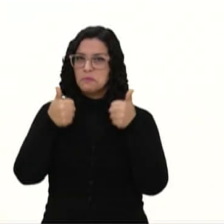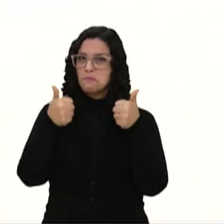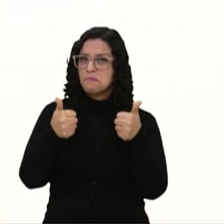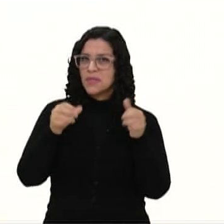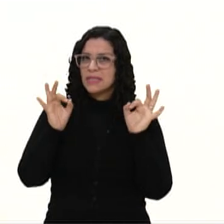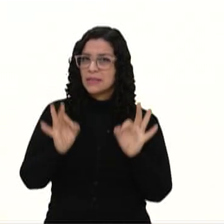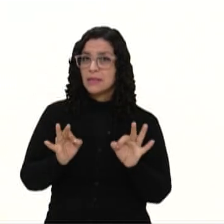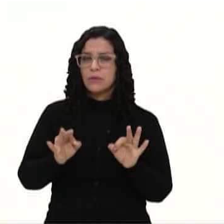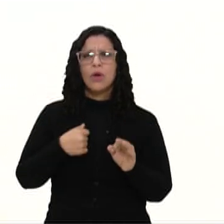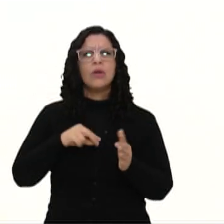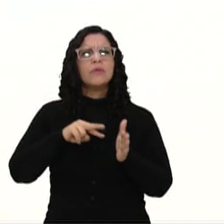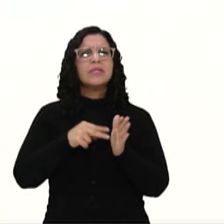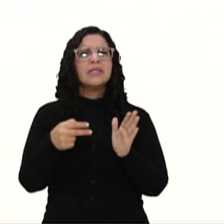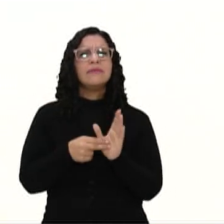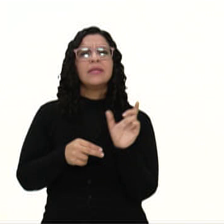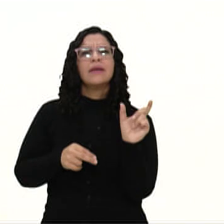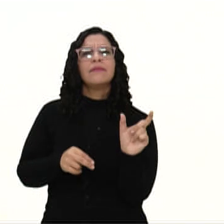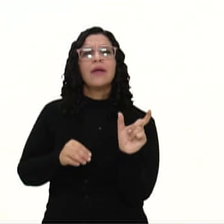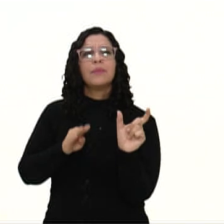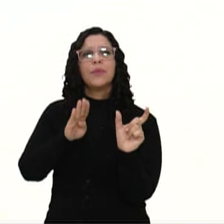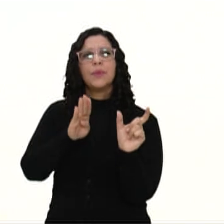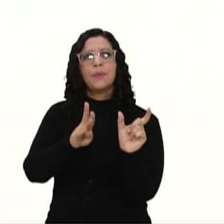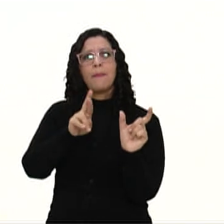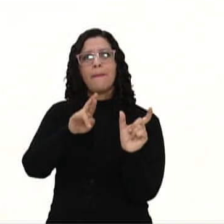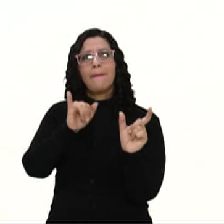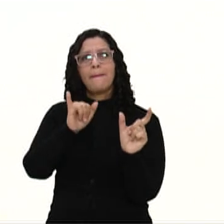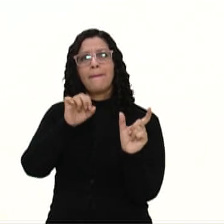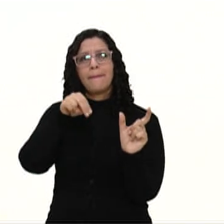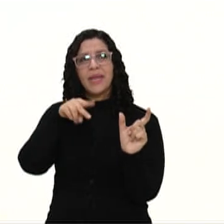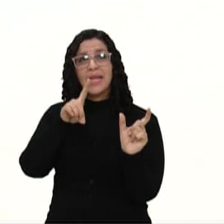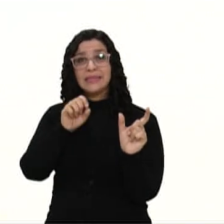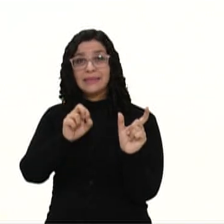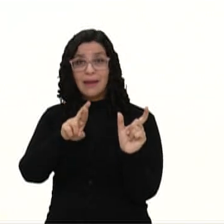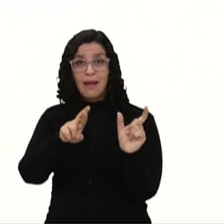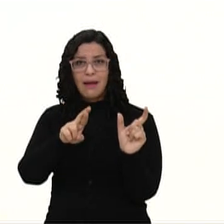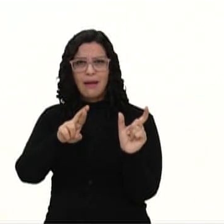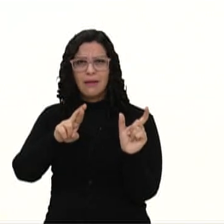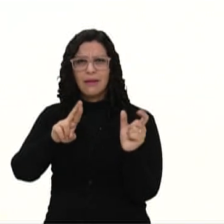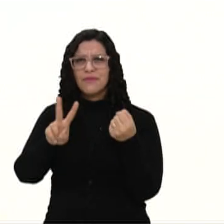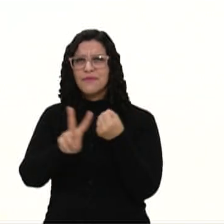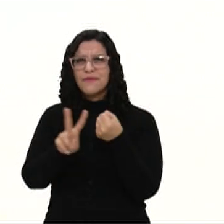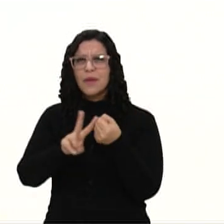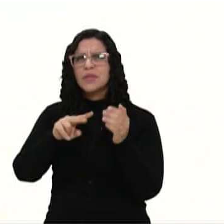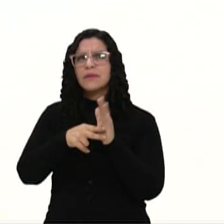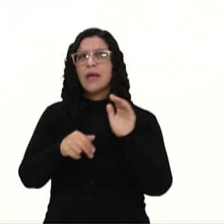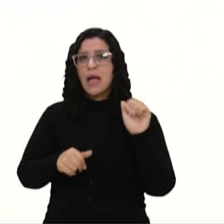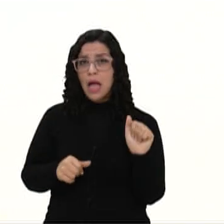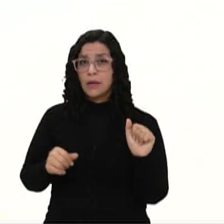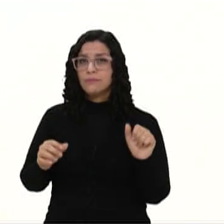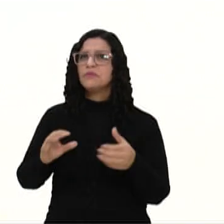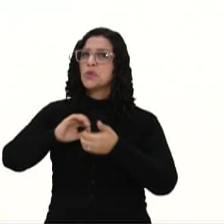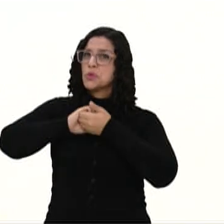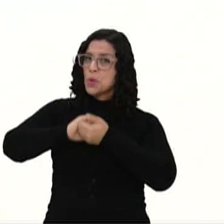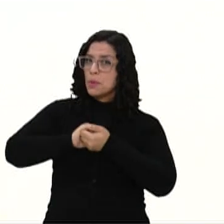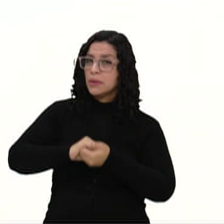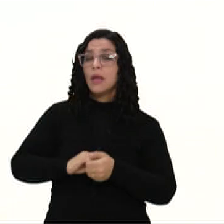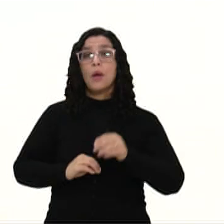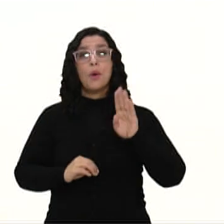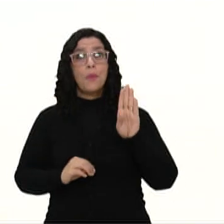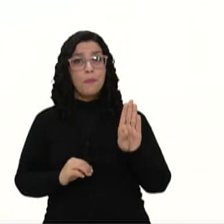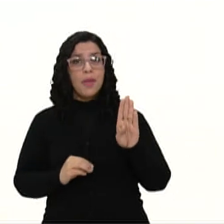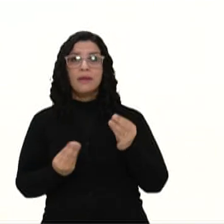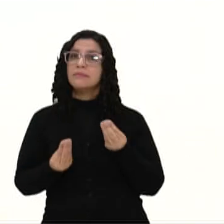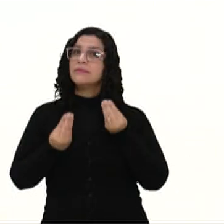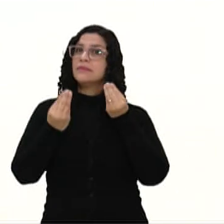dos significados do verbo brindar está expresso no trecho? Brindar pode ser letra A, cumprimentar, letra